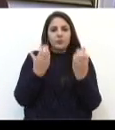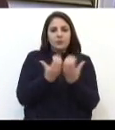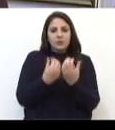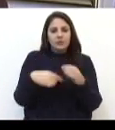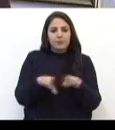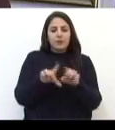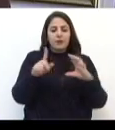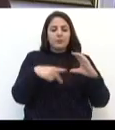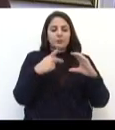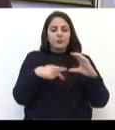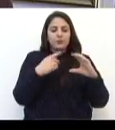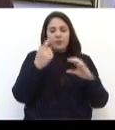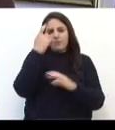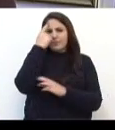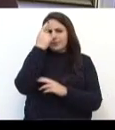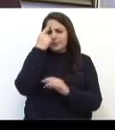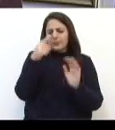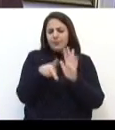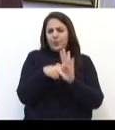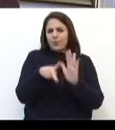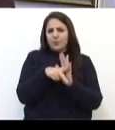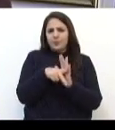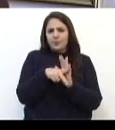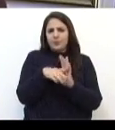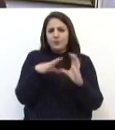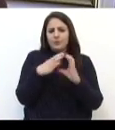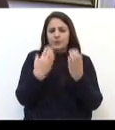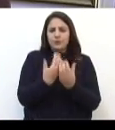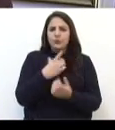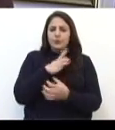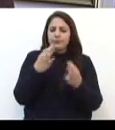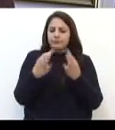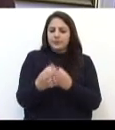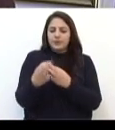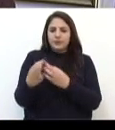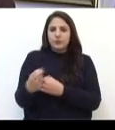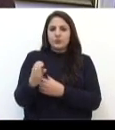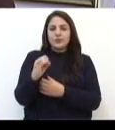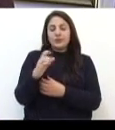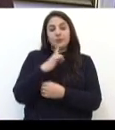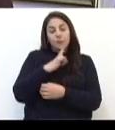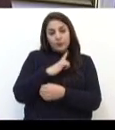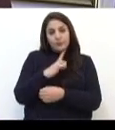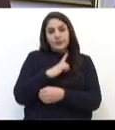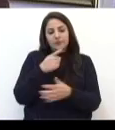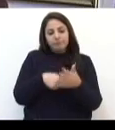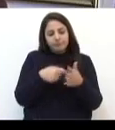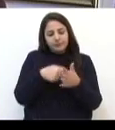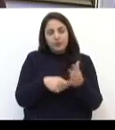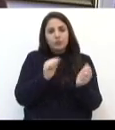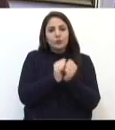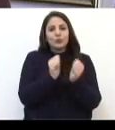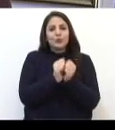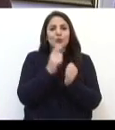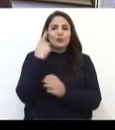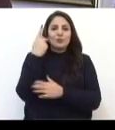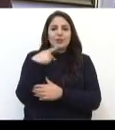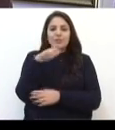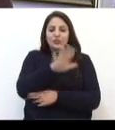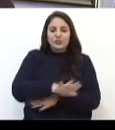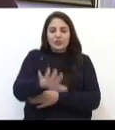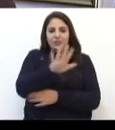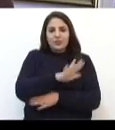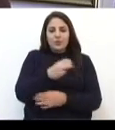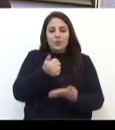é a ressonância do pensamento da comunidade, nós temos já a certeza, podemos sentir a empatia dos senhores vereadores, de modo